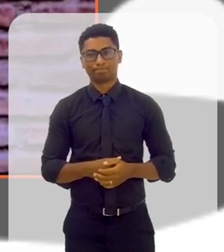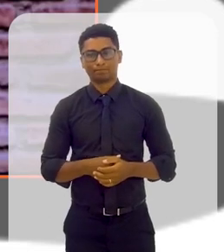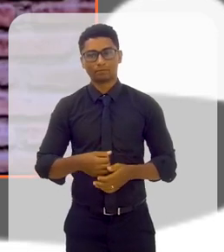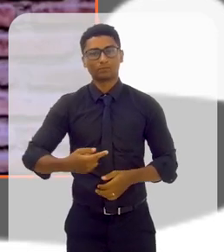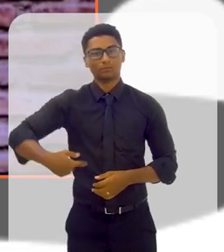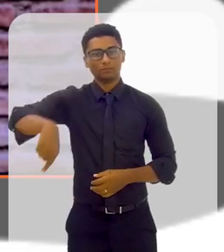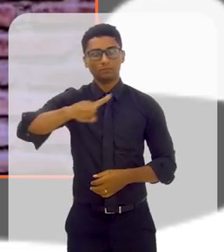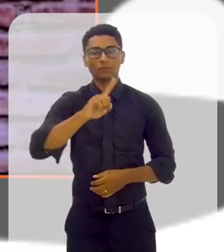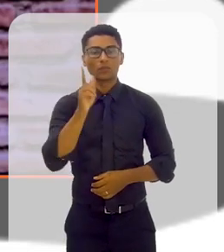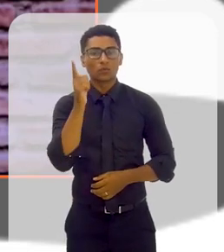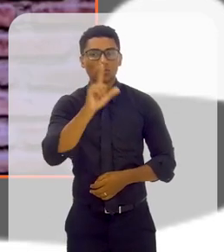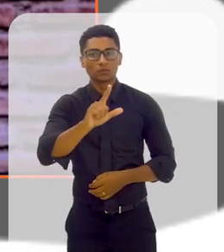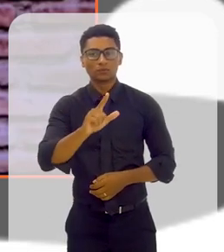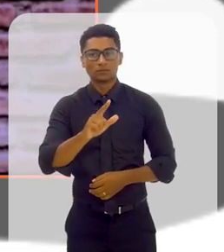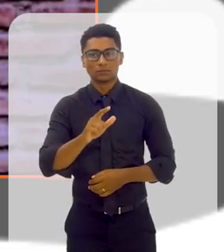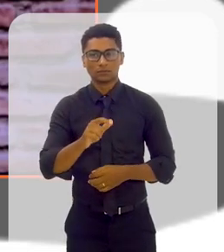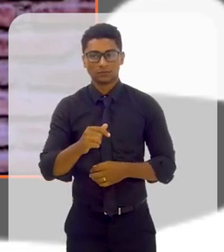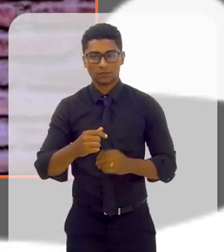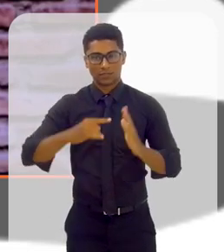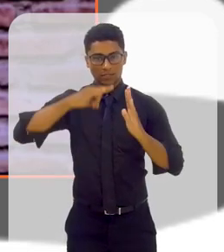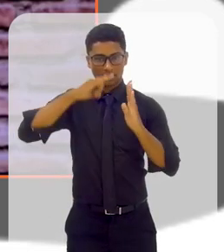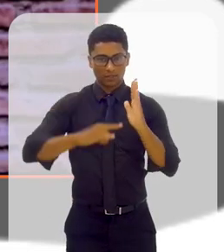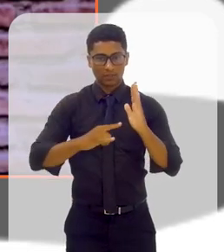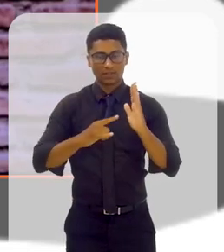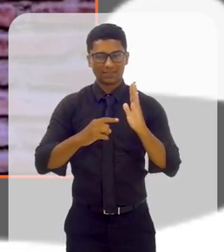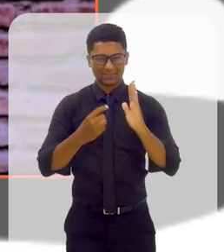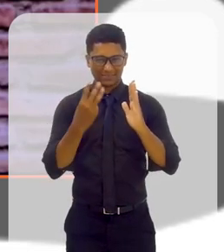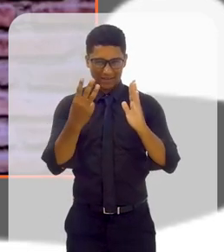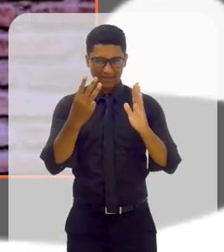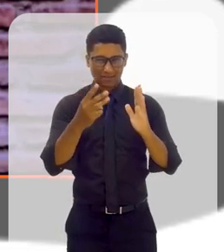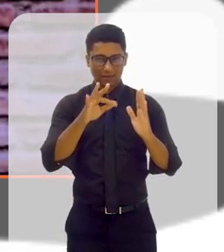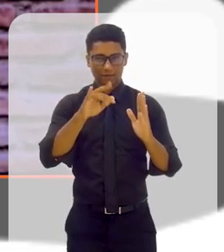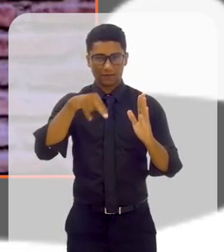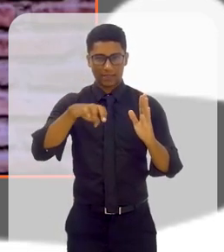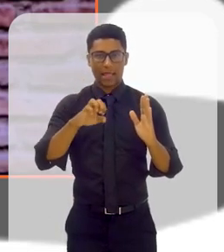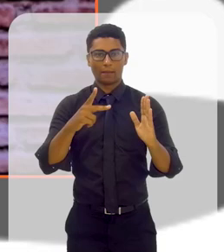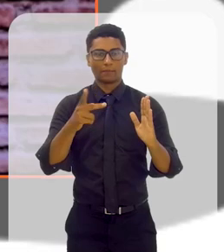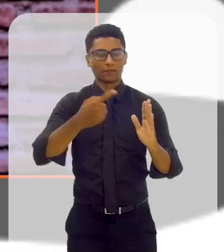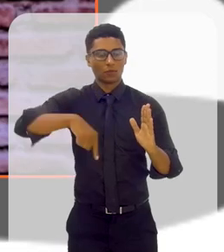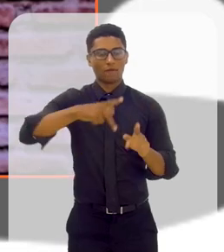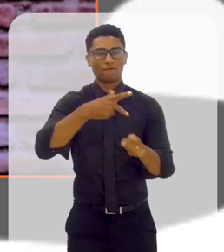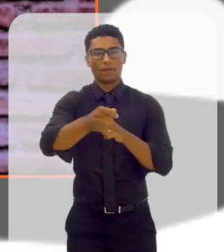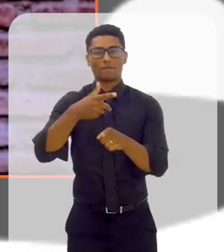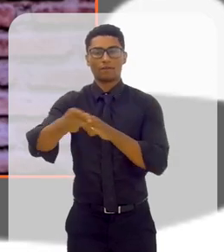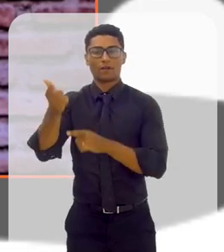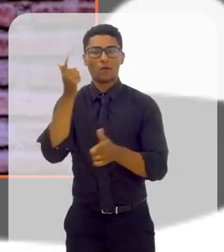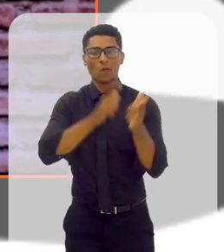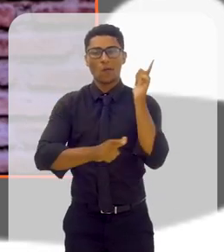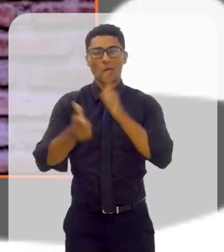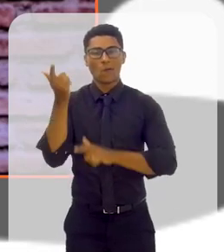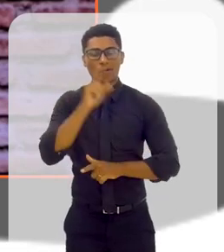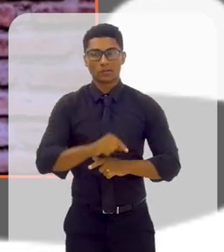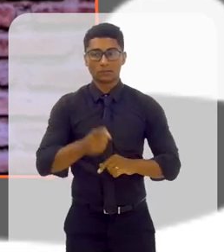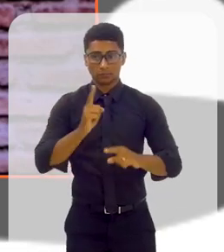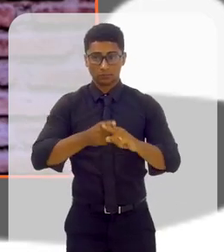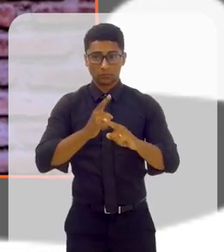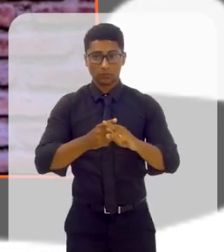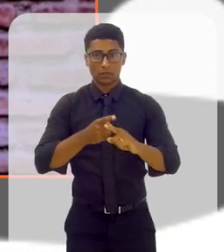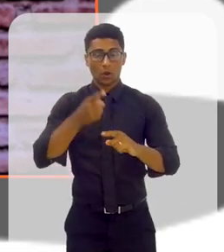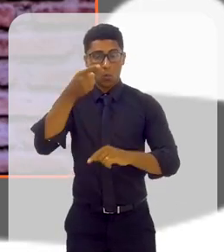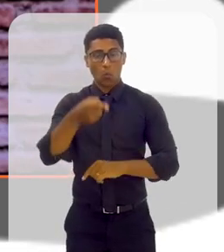Nós ganhamos todos nos últimos 3 editais do FINEP, nós fomos vitoriosos, e isso é bastante interessante porque no último